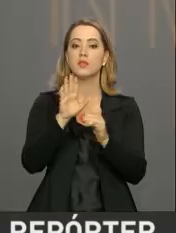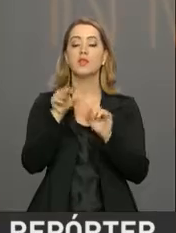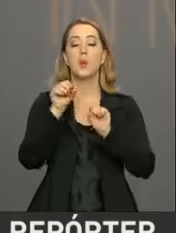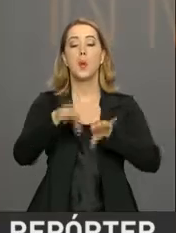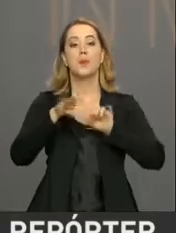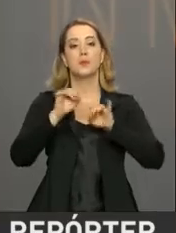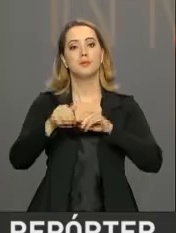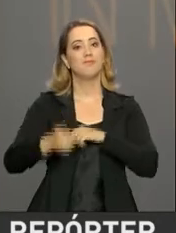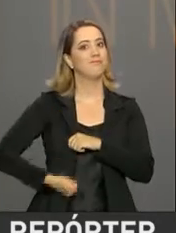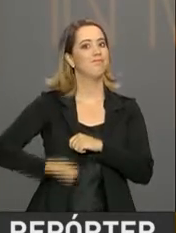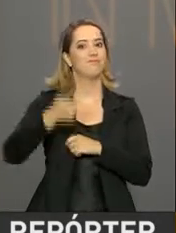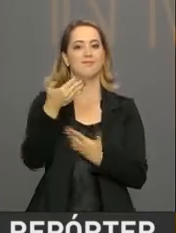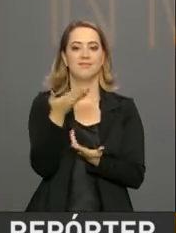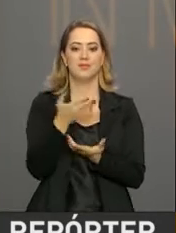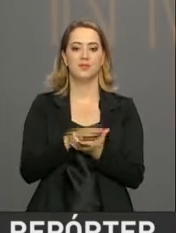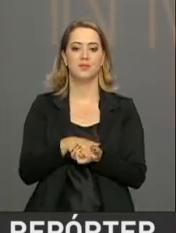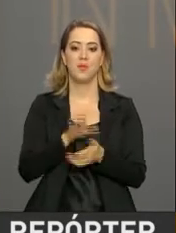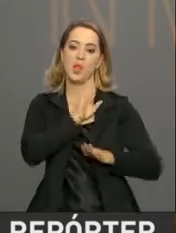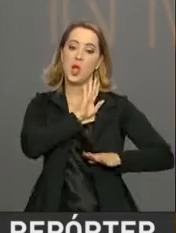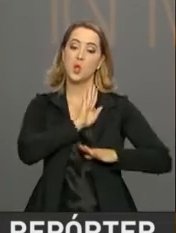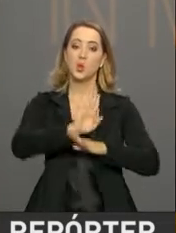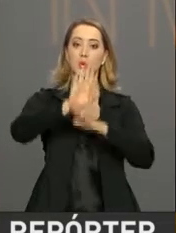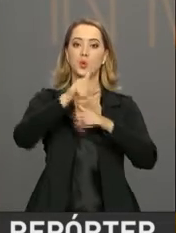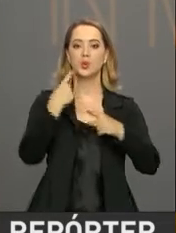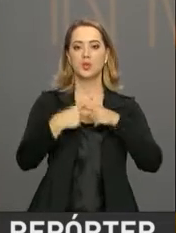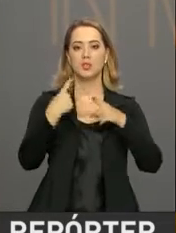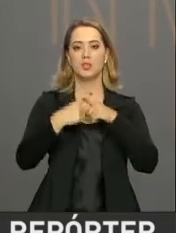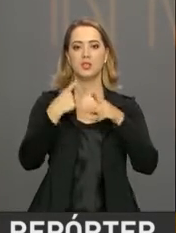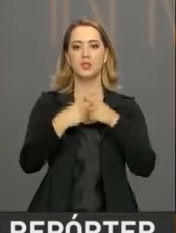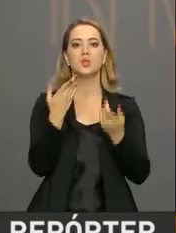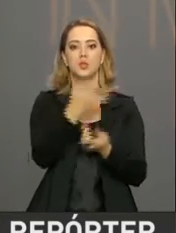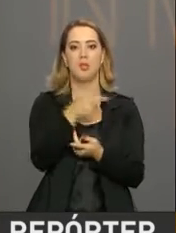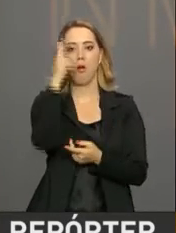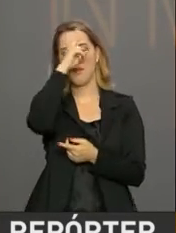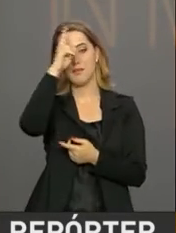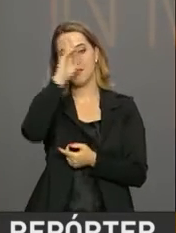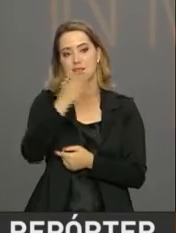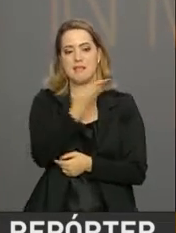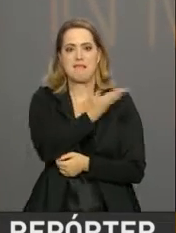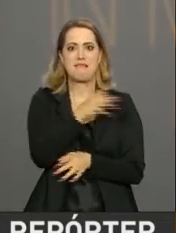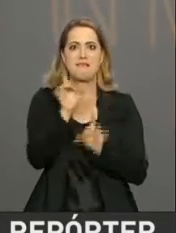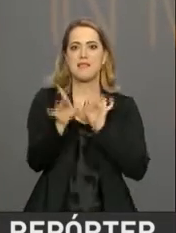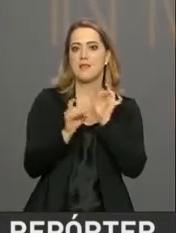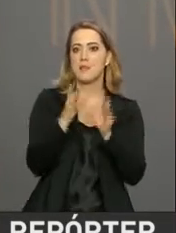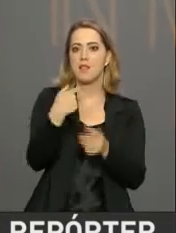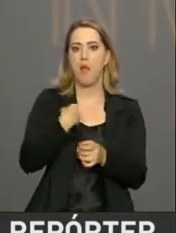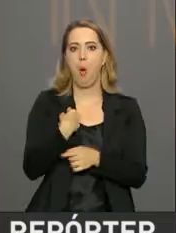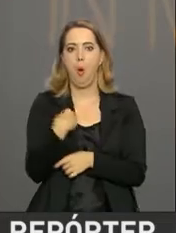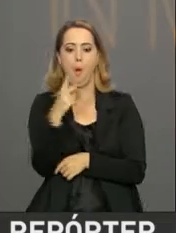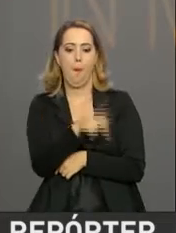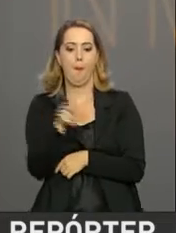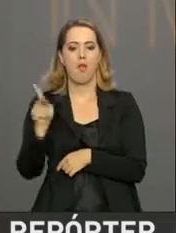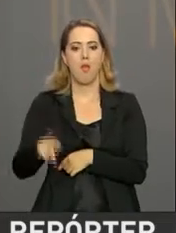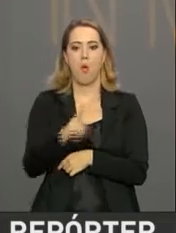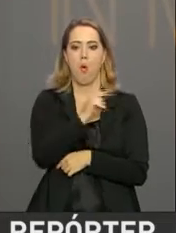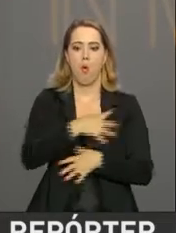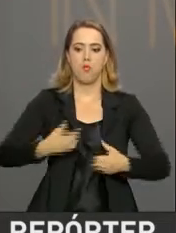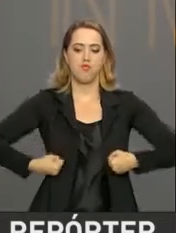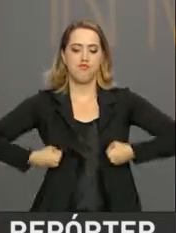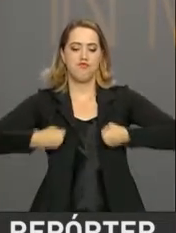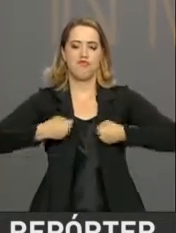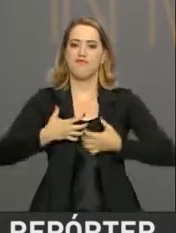inusitada. Acaba ajudando, porque a gente lembra mais desses momentos, né? Esses momentos específicos, assim, pô, meu professor tá lá vestido de Batman. Pô,